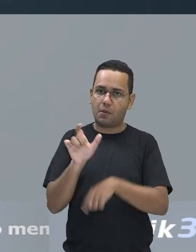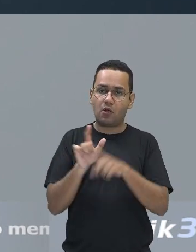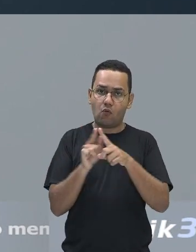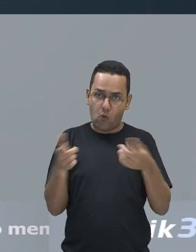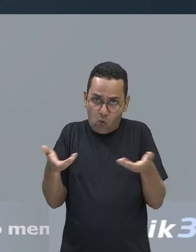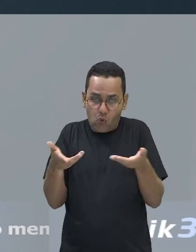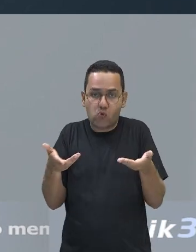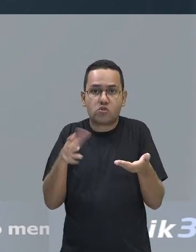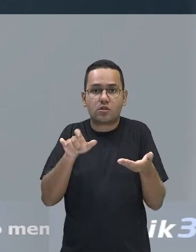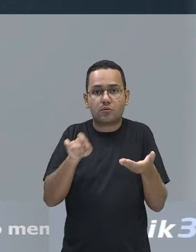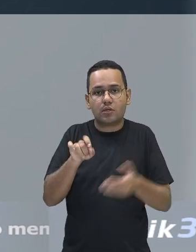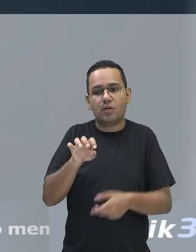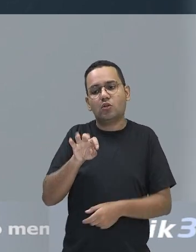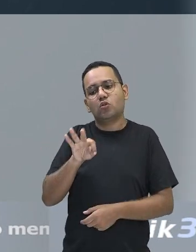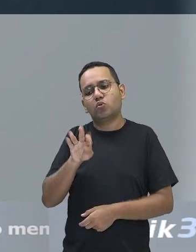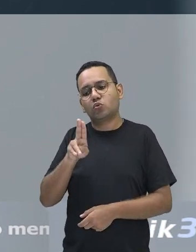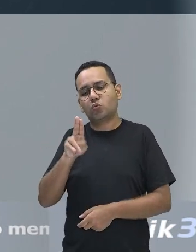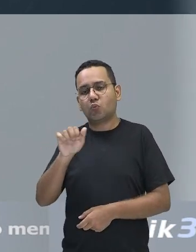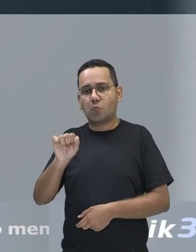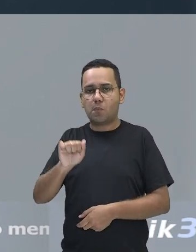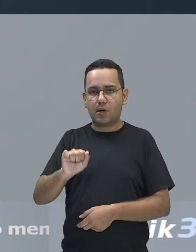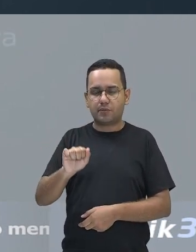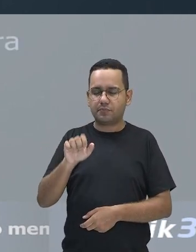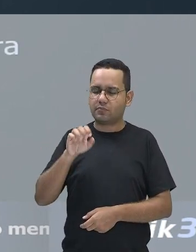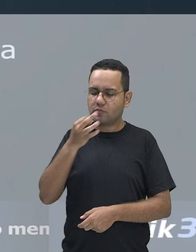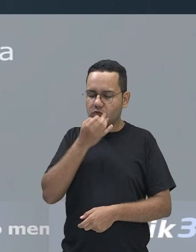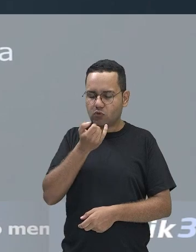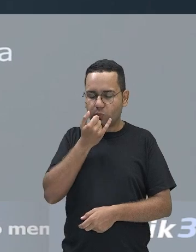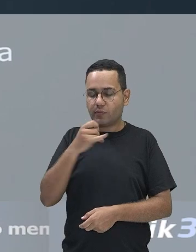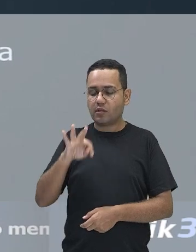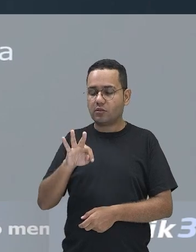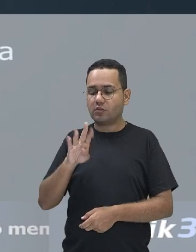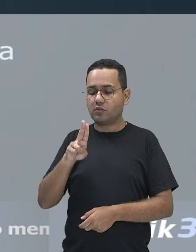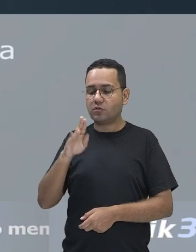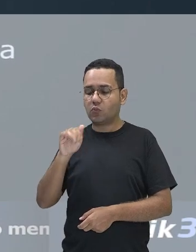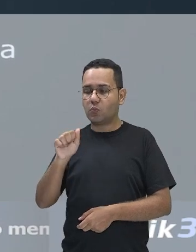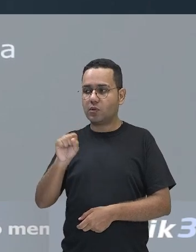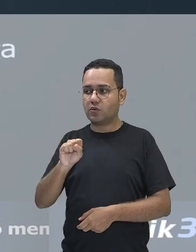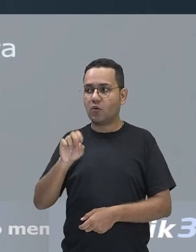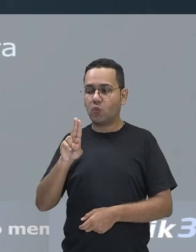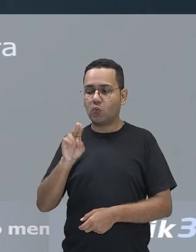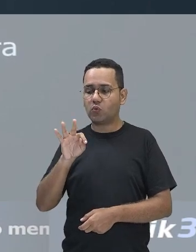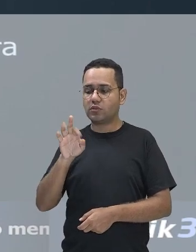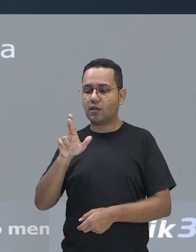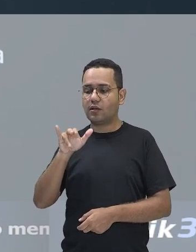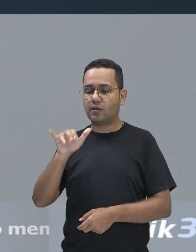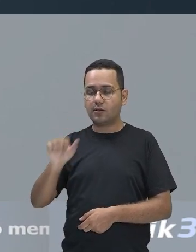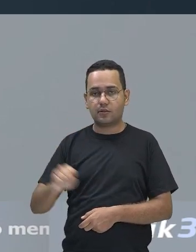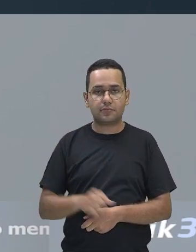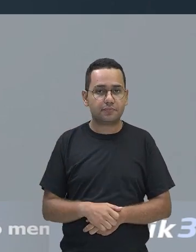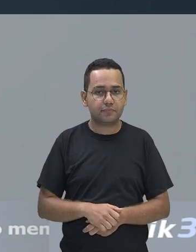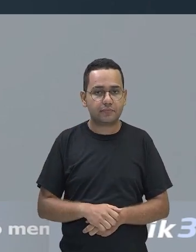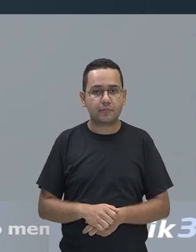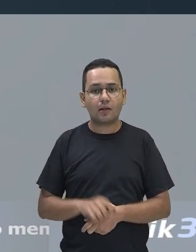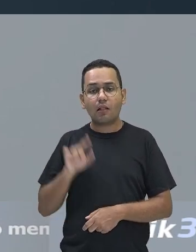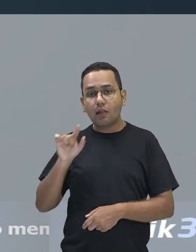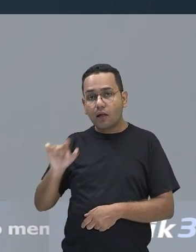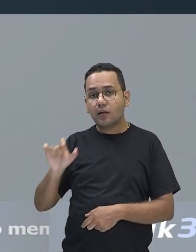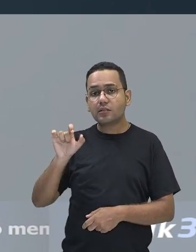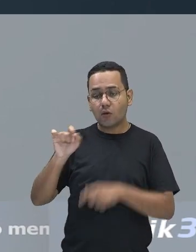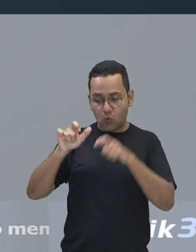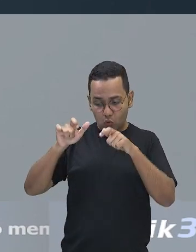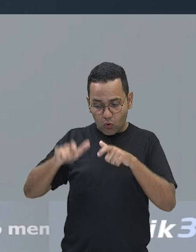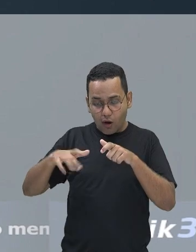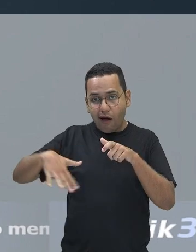conhecidas simplesmente como tubas uterinas. Tá? E são elas que fazem ali o transporte, que realizam, né, que permitem que